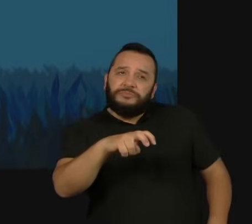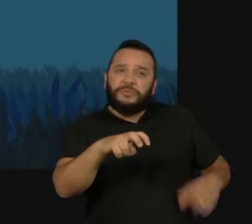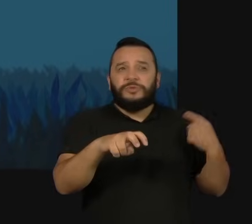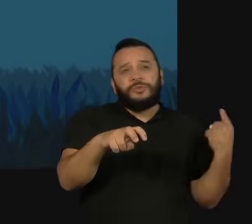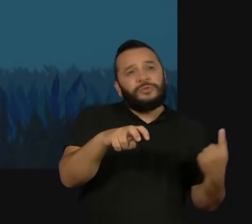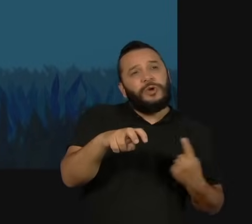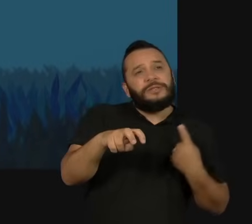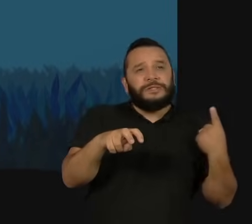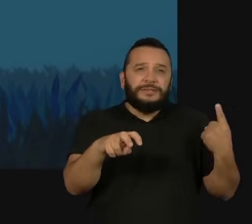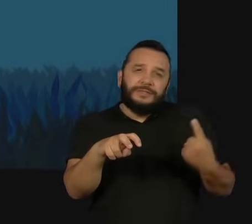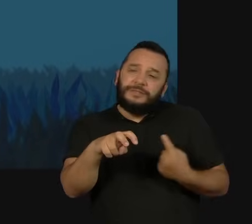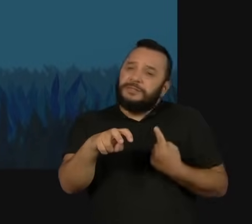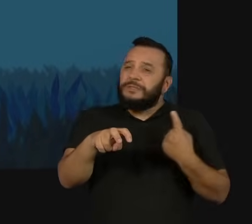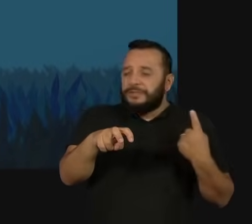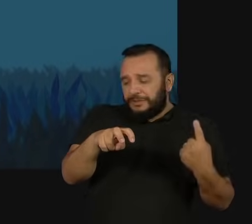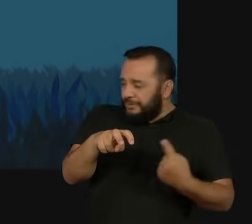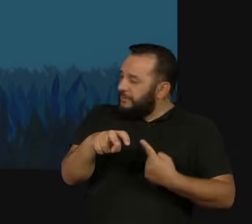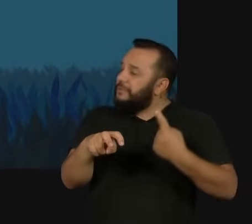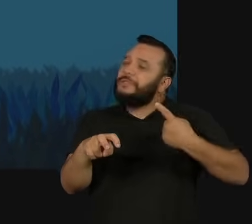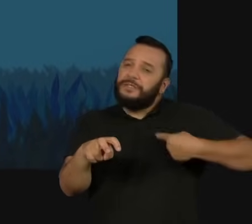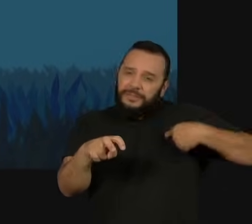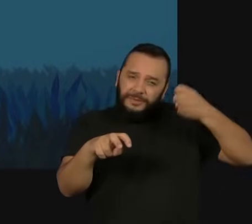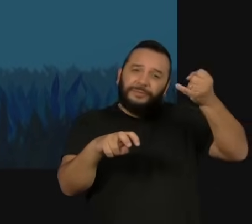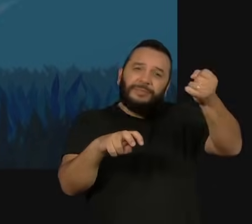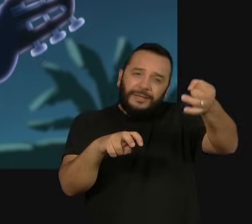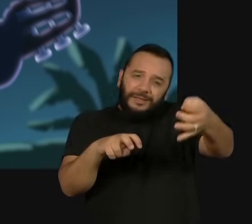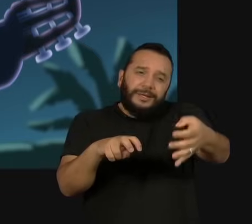isso eu confesso sim.